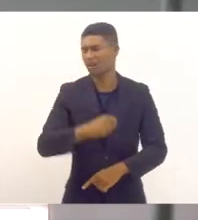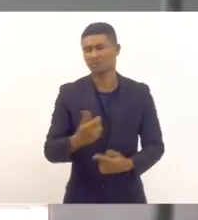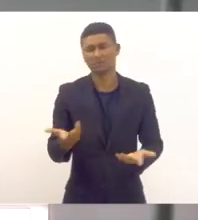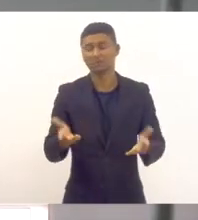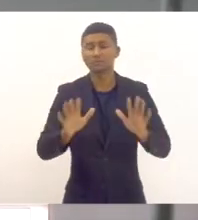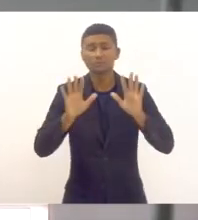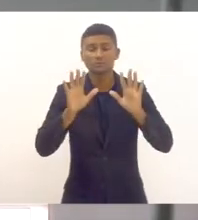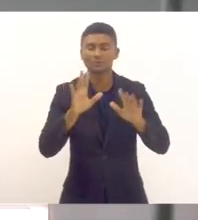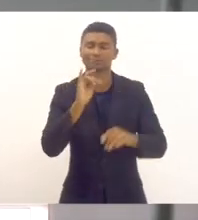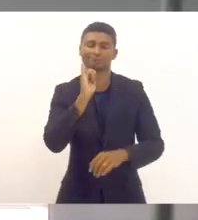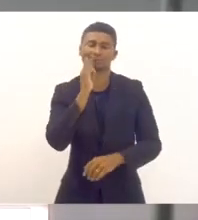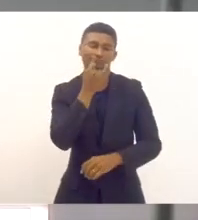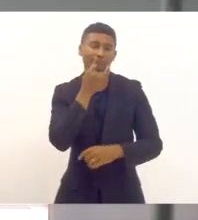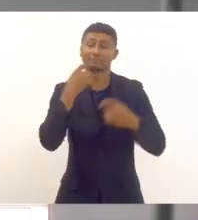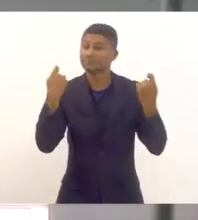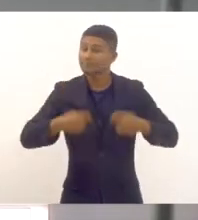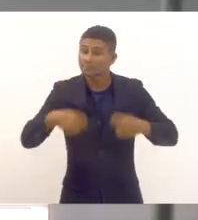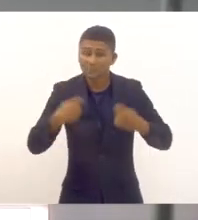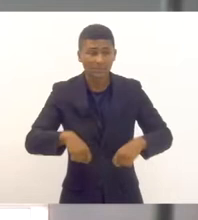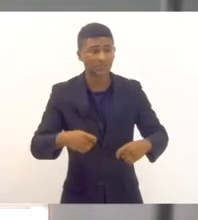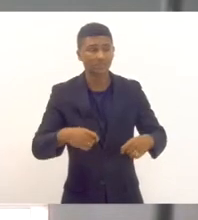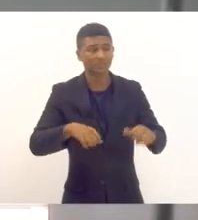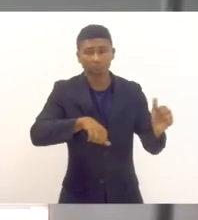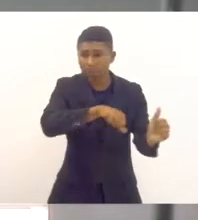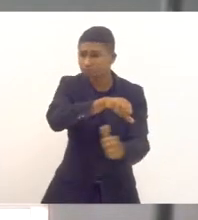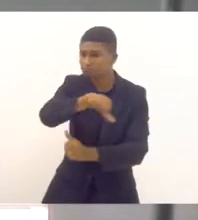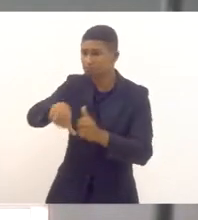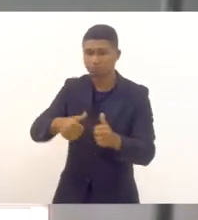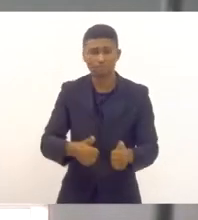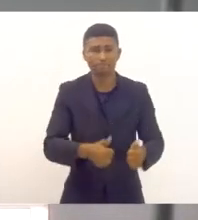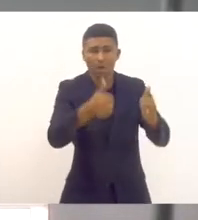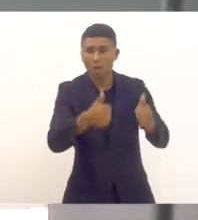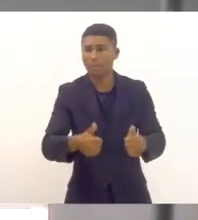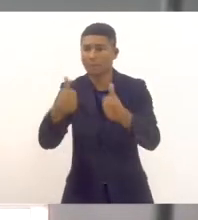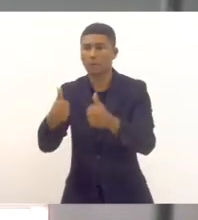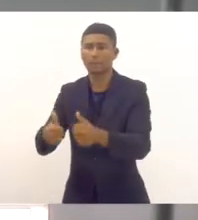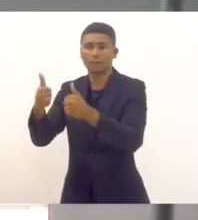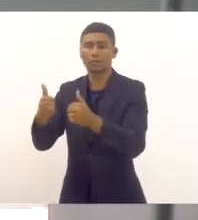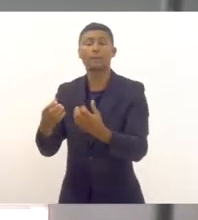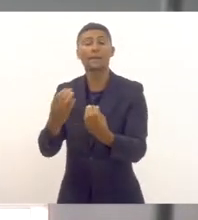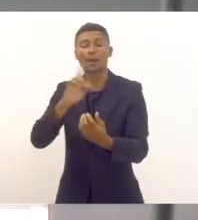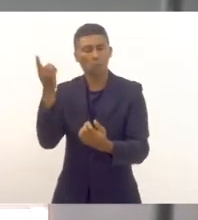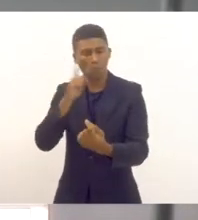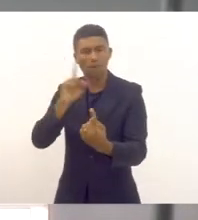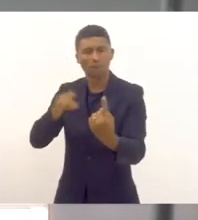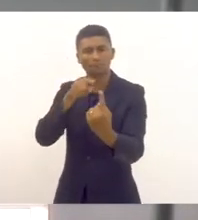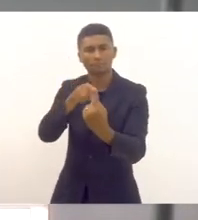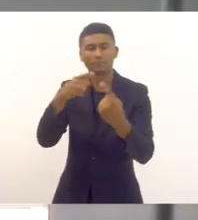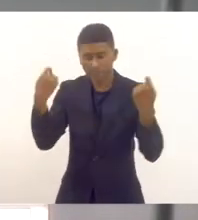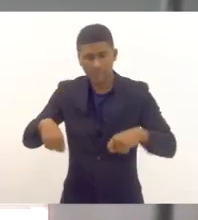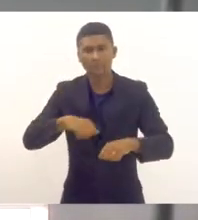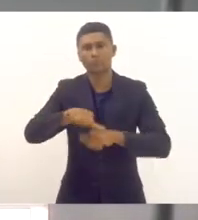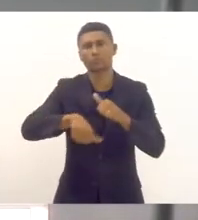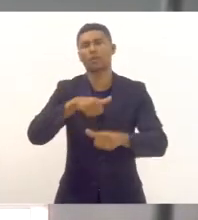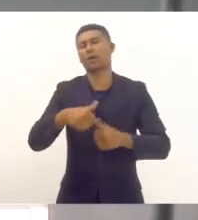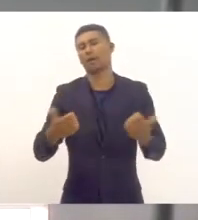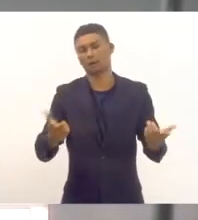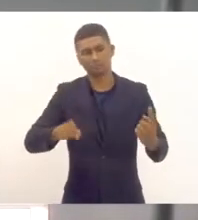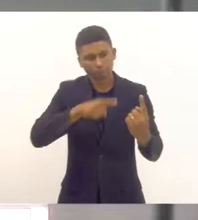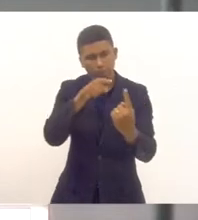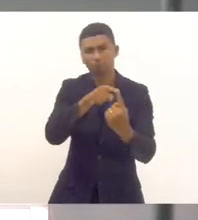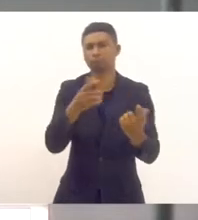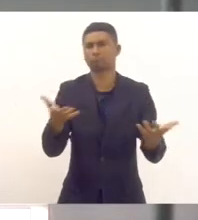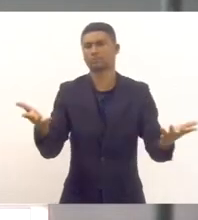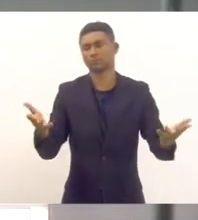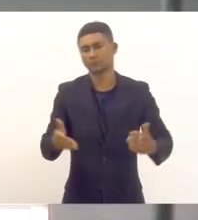infelizmente, tem que se melhorar muita coisa para a gente alcançar esse objetivo. E o nosso pedido aqui,